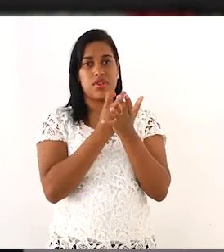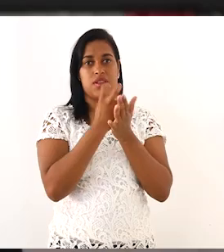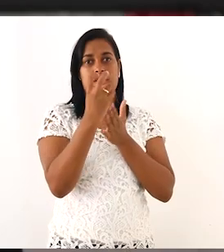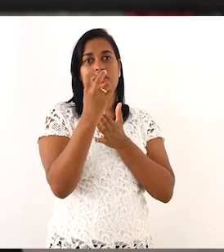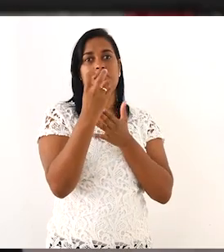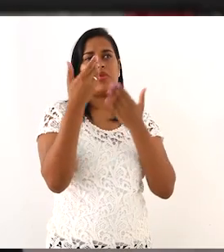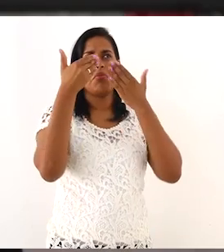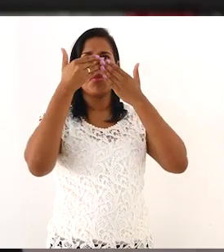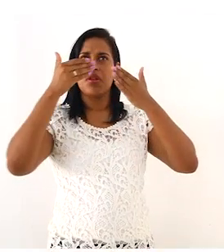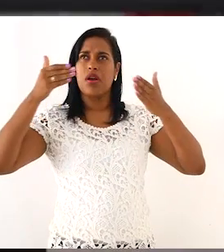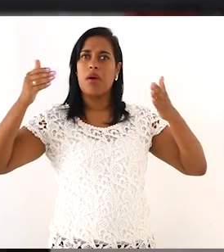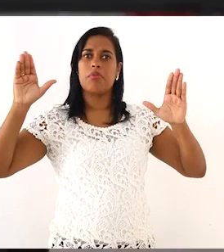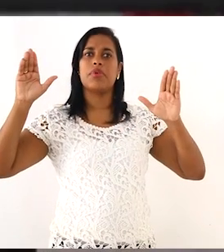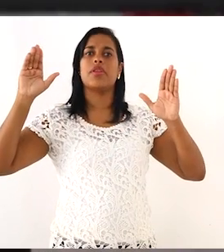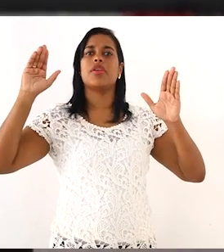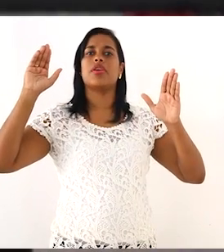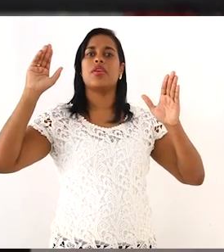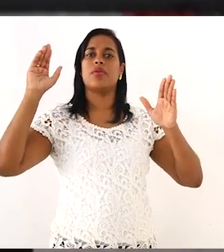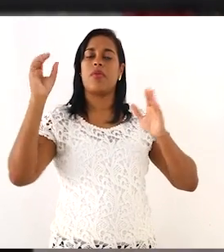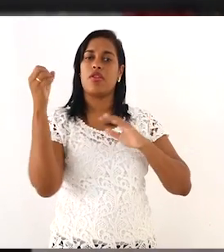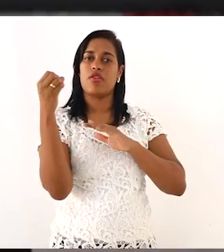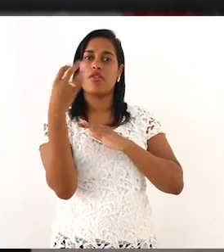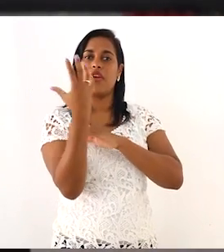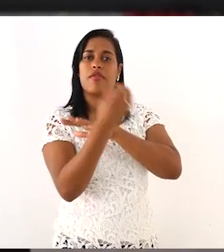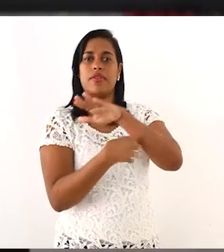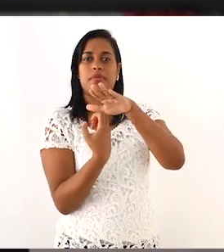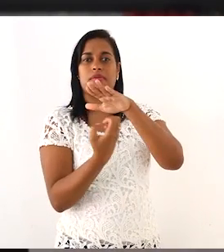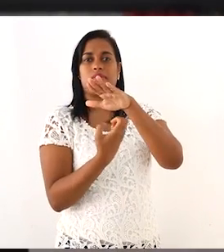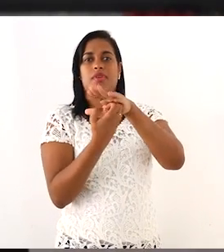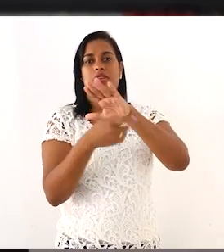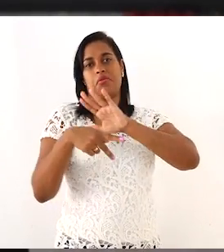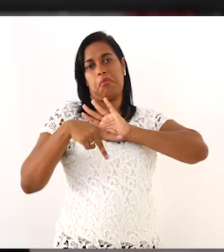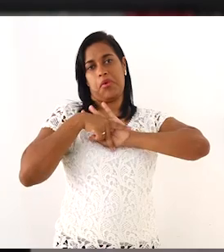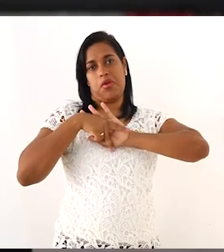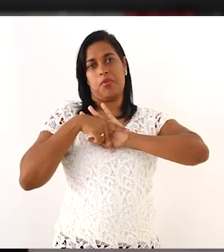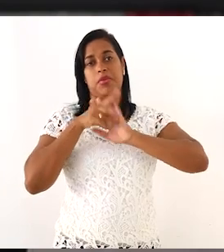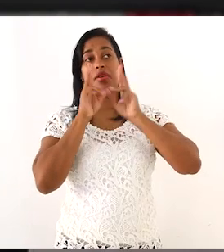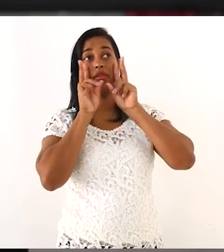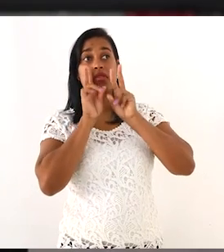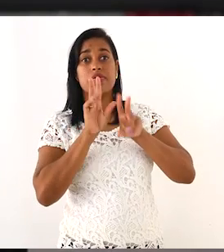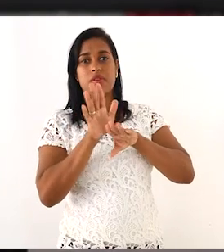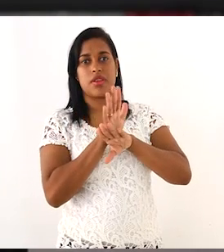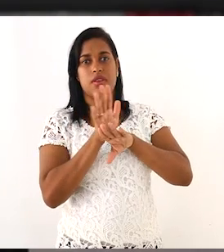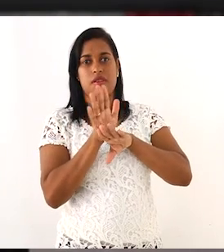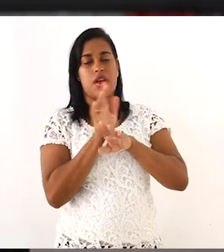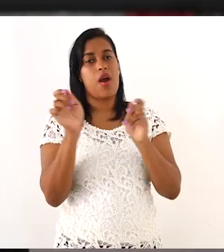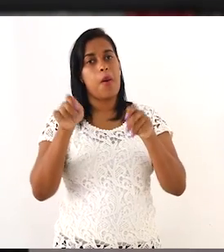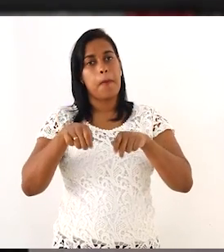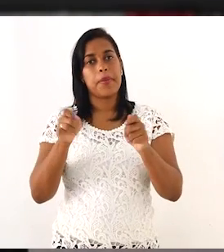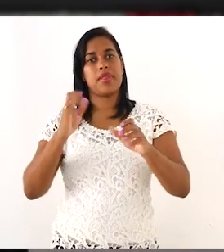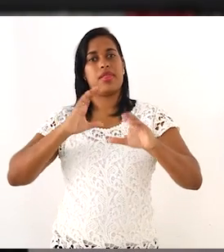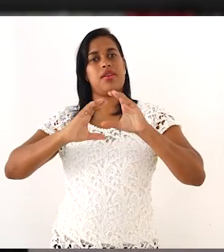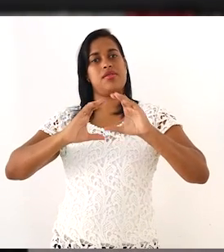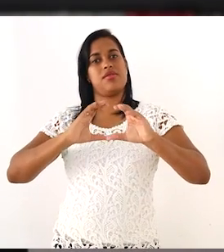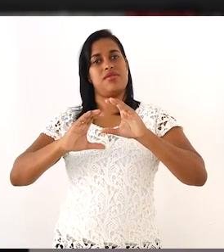ele abrir o negócio. Temos então na cena que vocês irão ver a competência